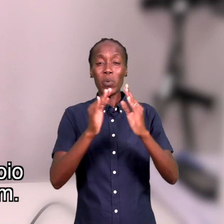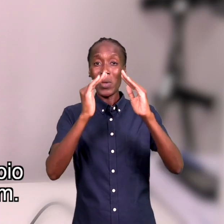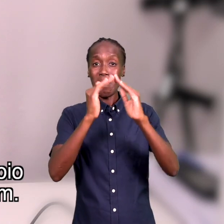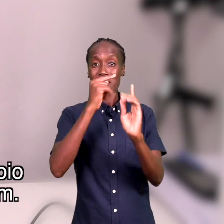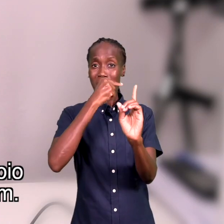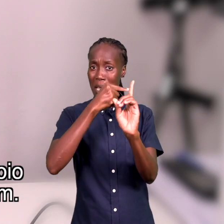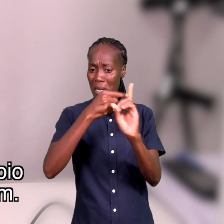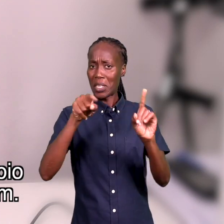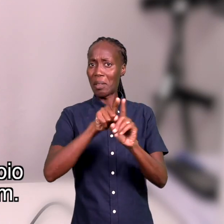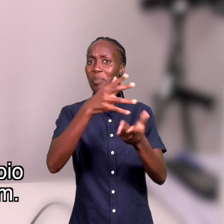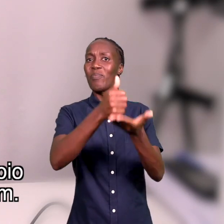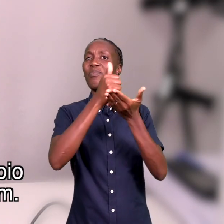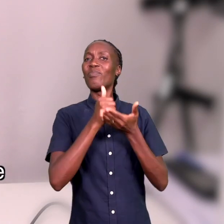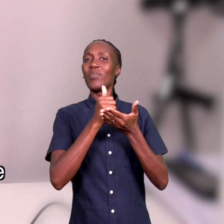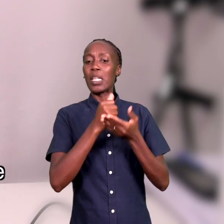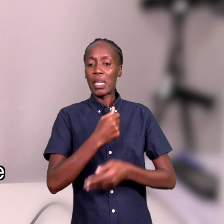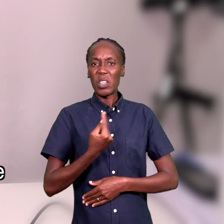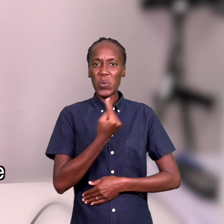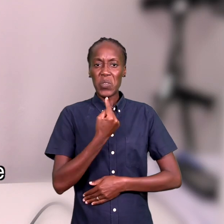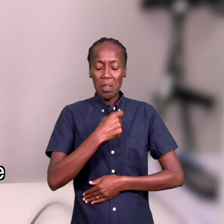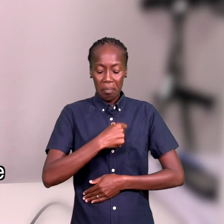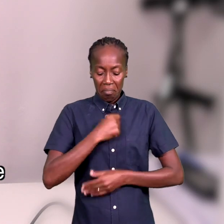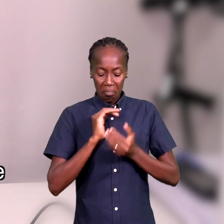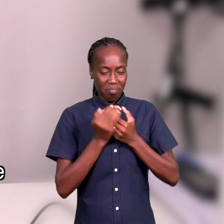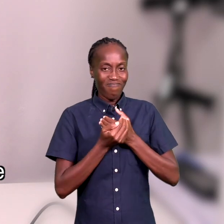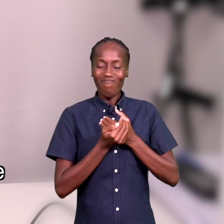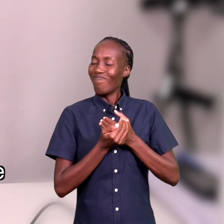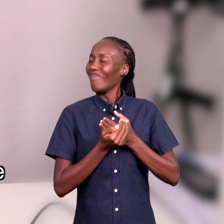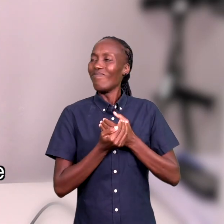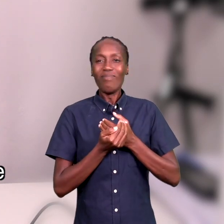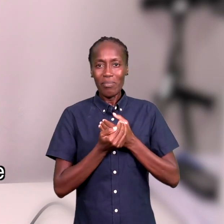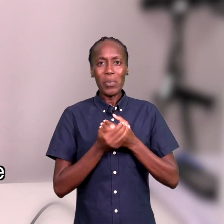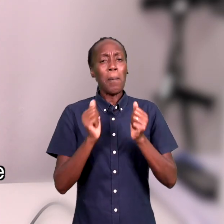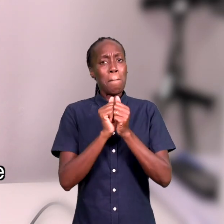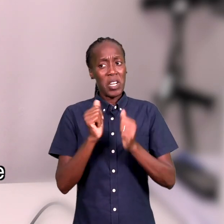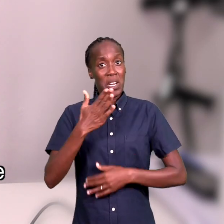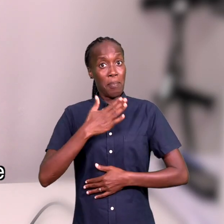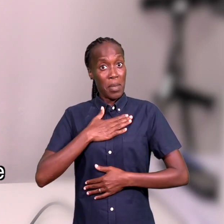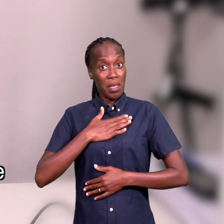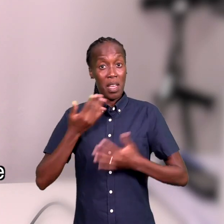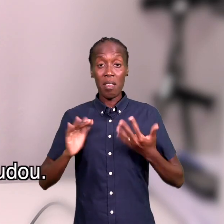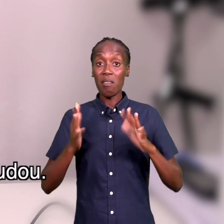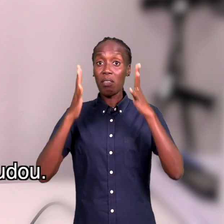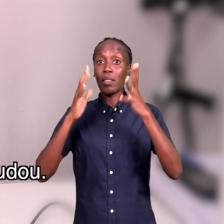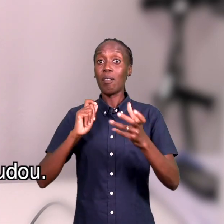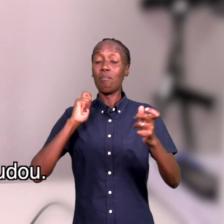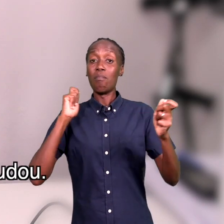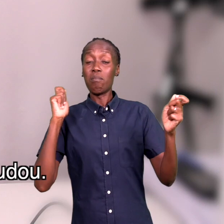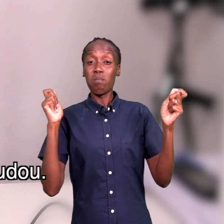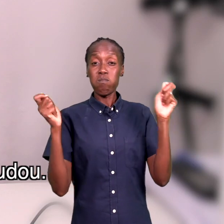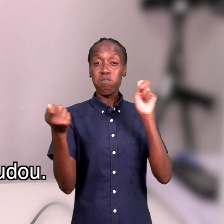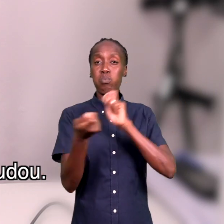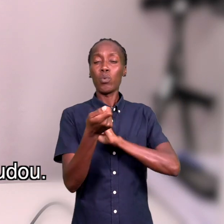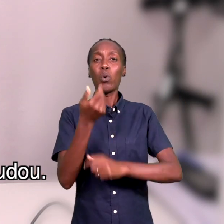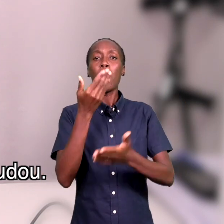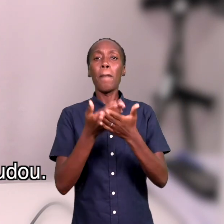apoio dos irmãos da igreja também. Então, em nenhum momento eu me senti sozinha, me senti isolada, mas com certeza